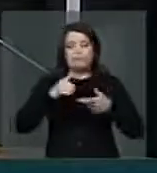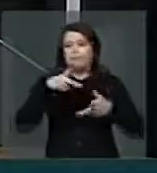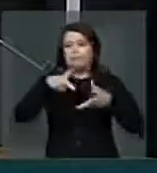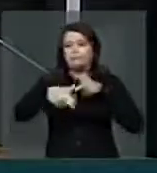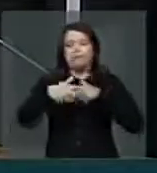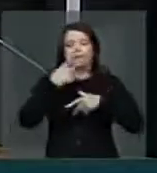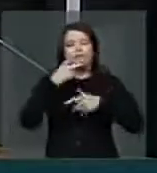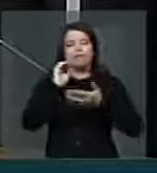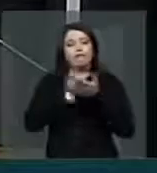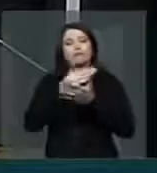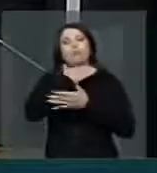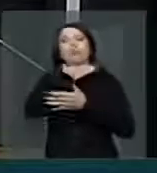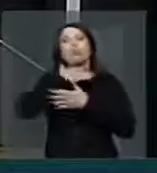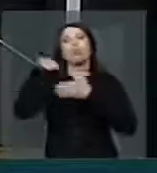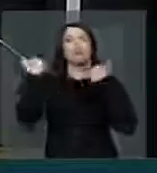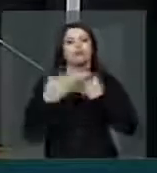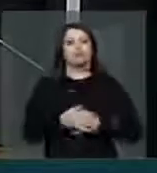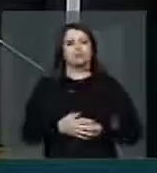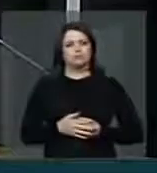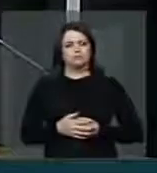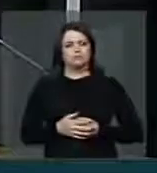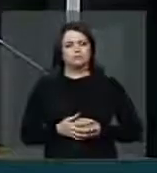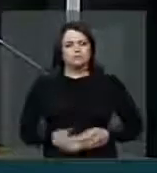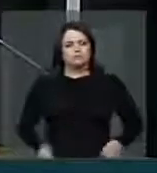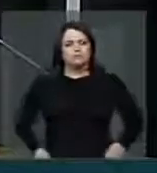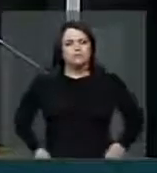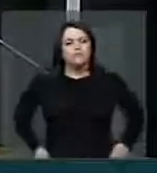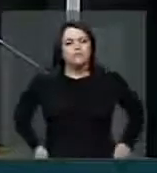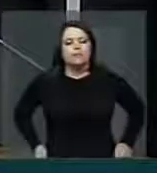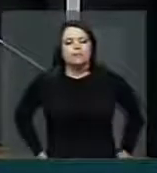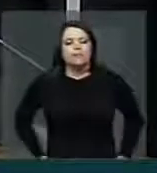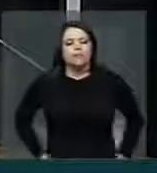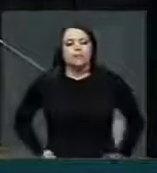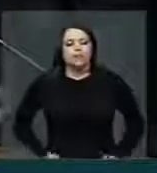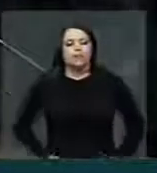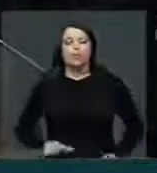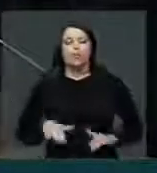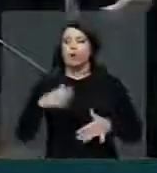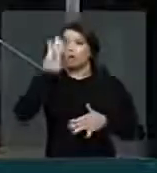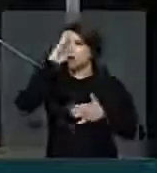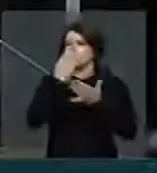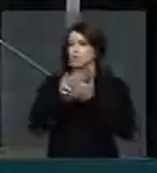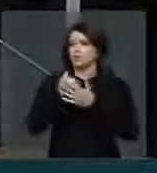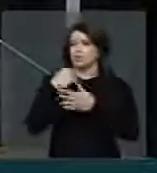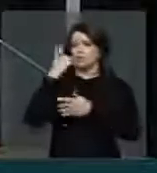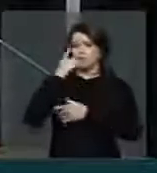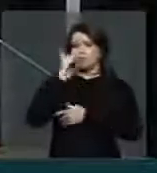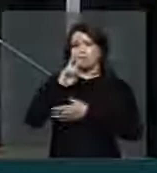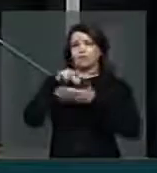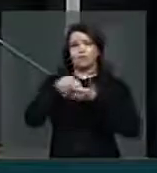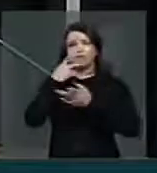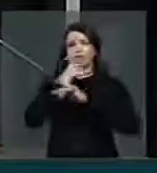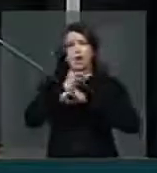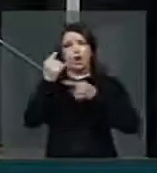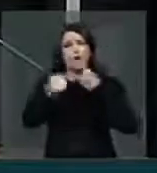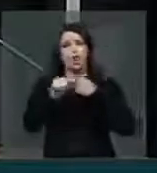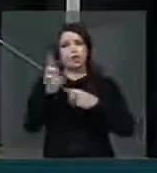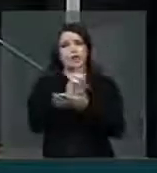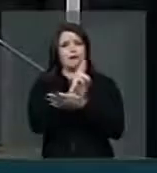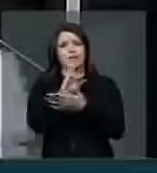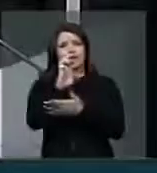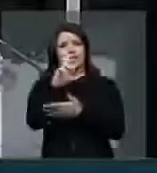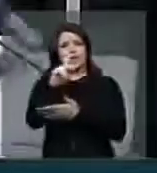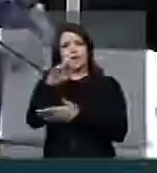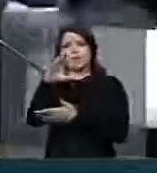nos cortar o pescoço agora, né? Então, que credibilidade tem um deputado para vir para a tribuna para contestar uma revista